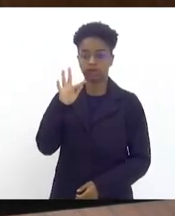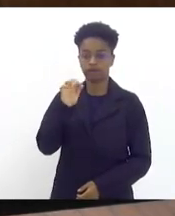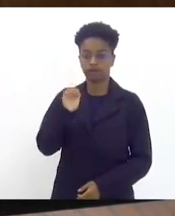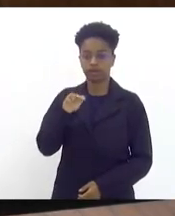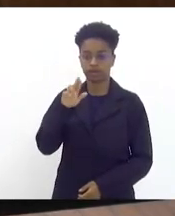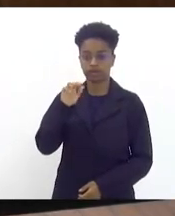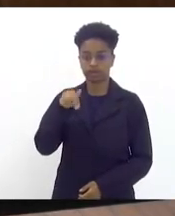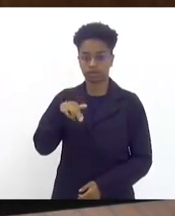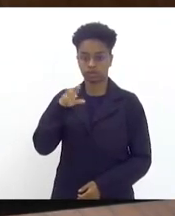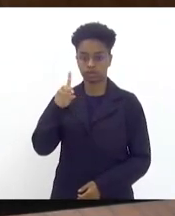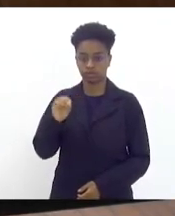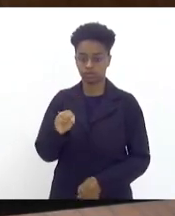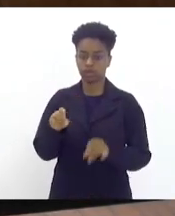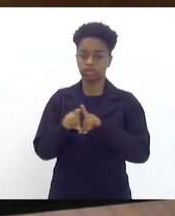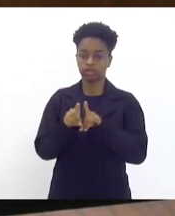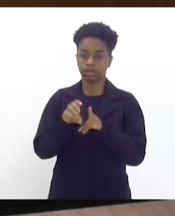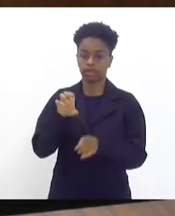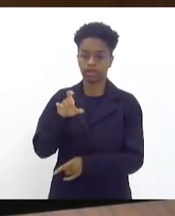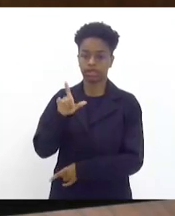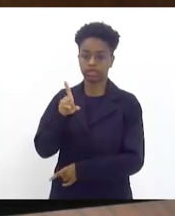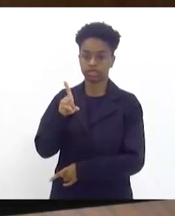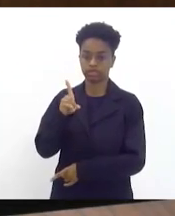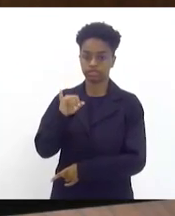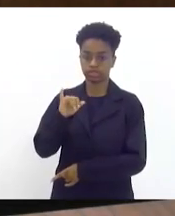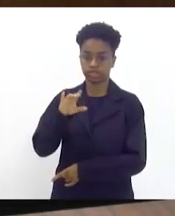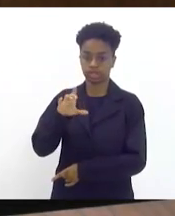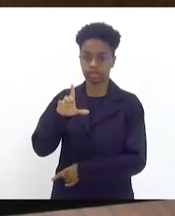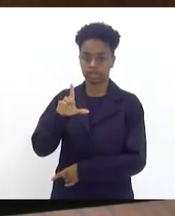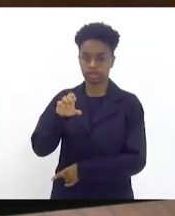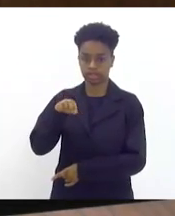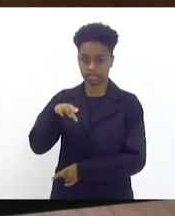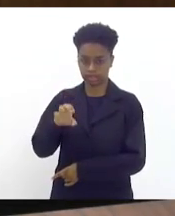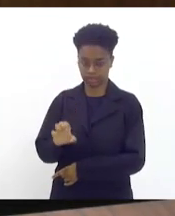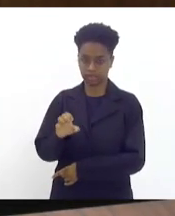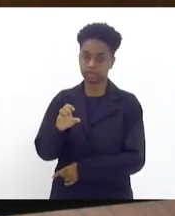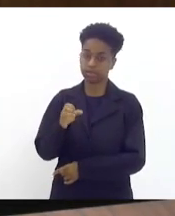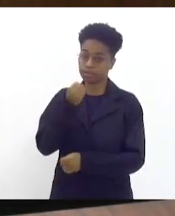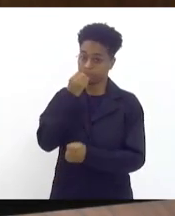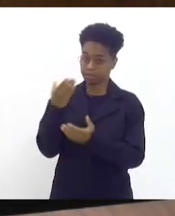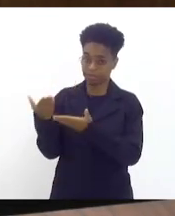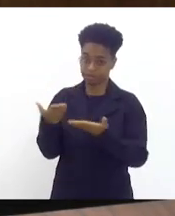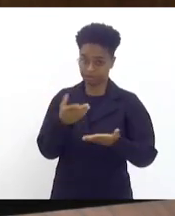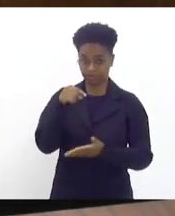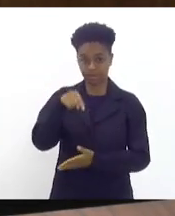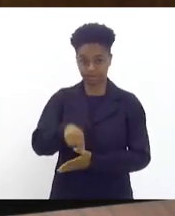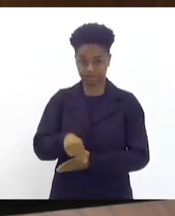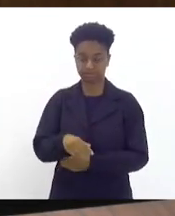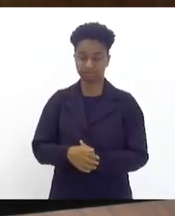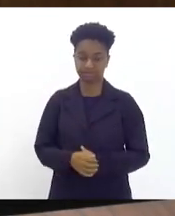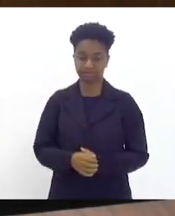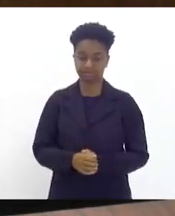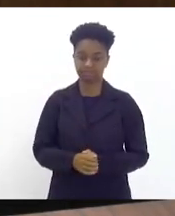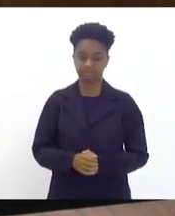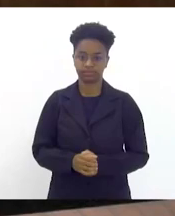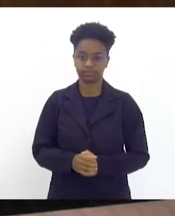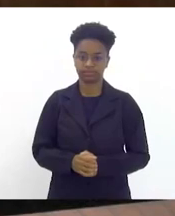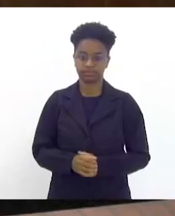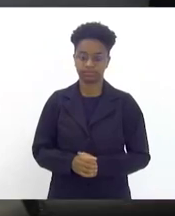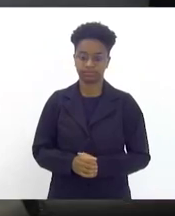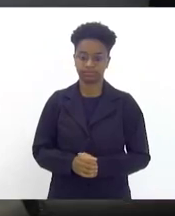e a vereadora Edilene muito bem-vindas aqui na Assembleia essa cidade querida de mente